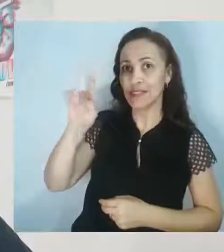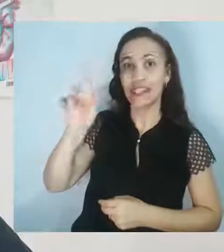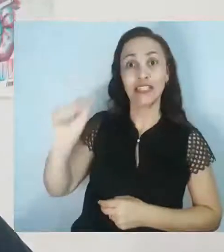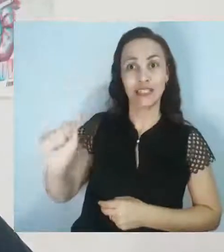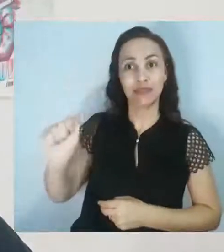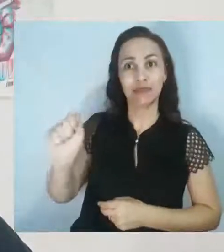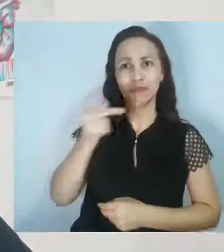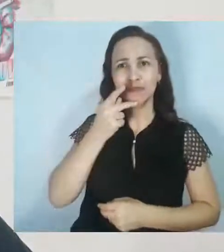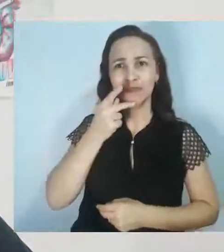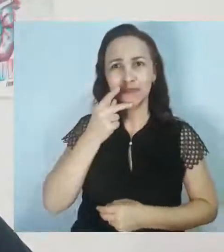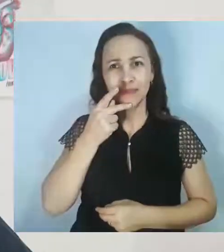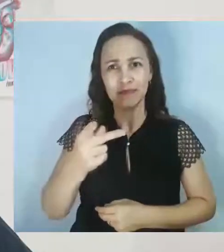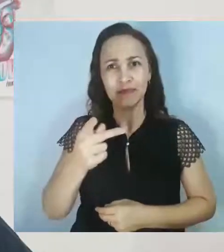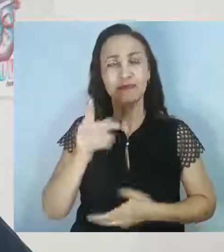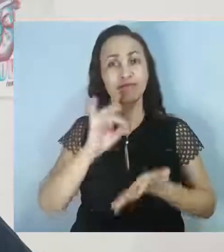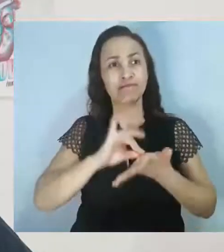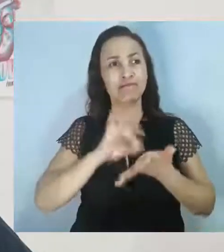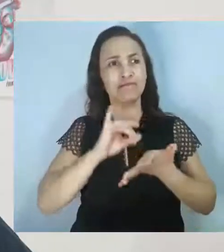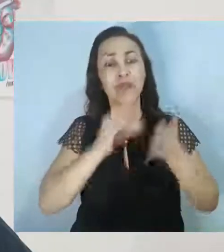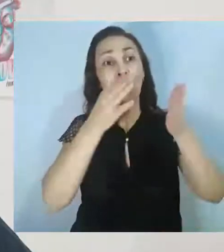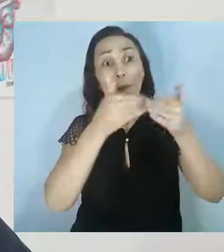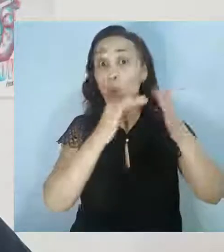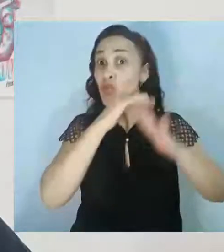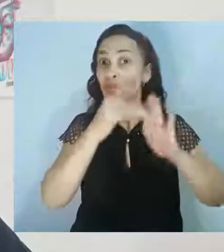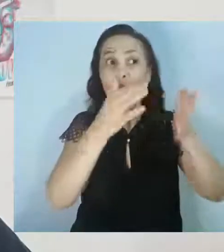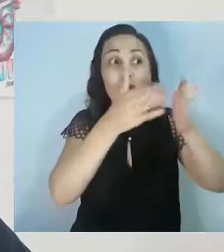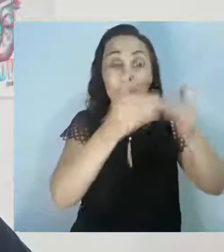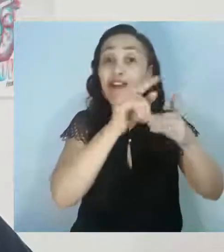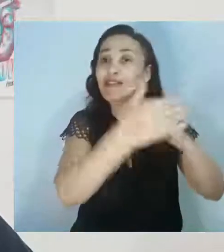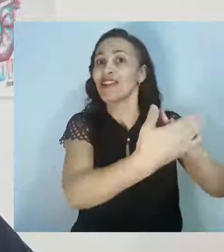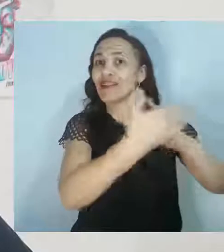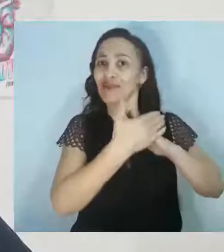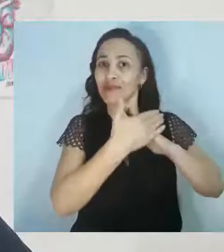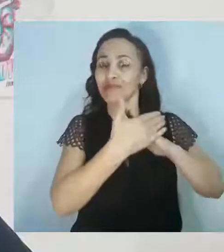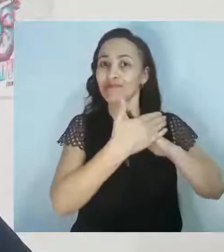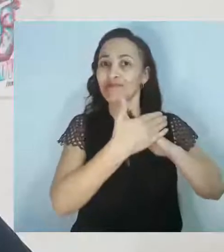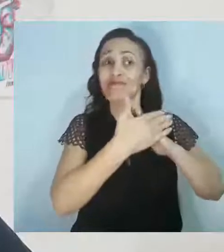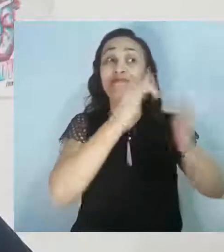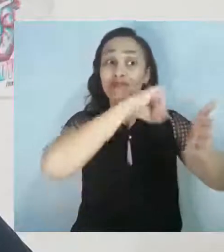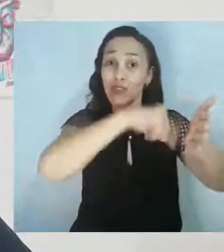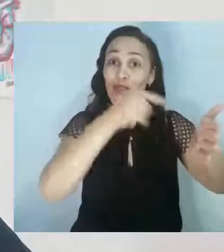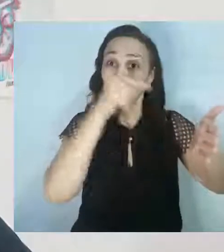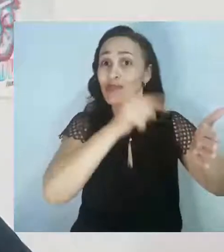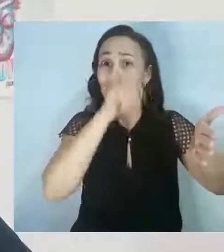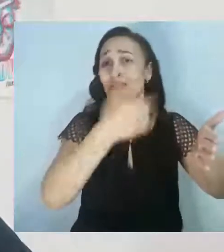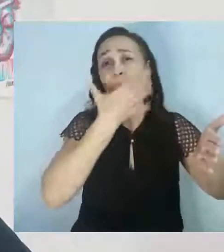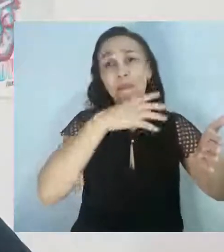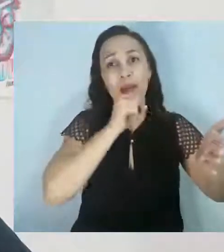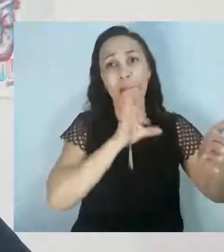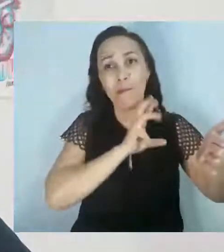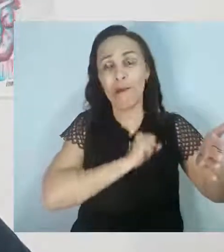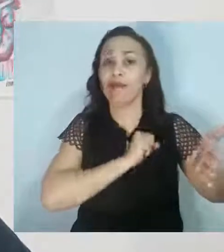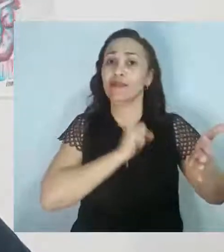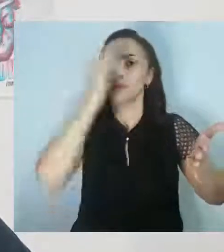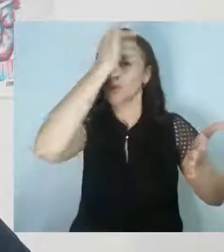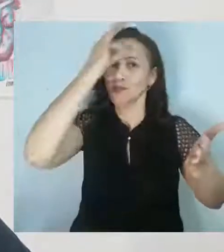de ter pedido alguma coisa em que ela não tenha sido socorrida por São José. Então, São José é um pai amado, amado dos santos,